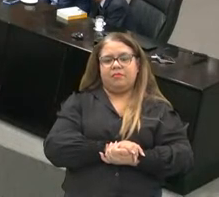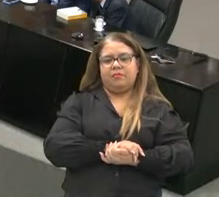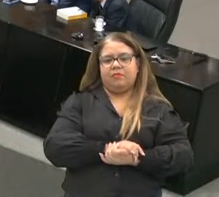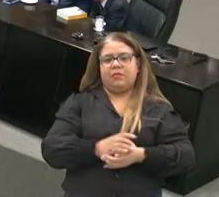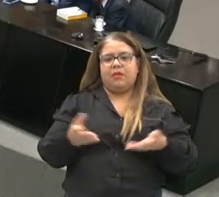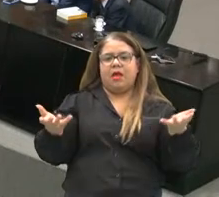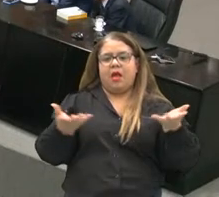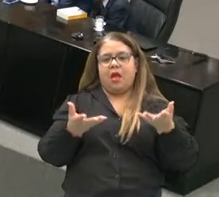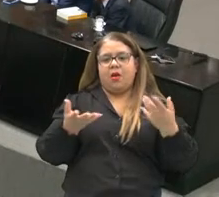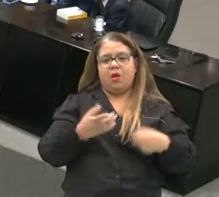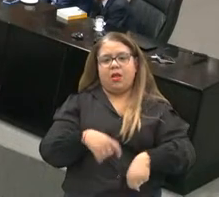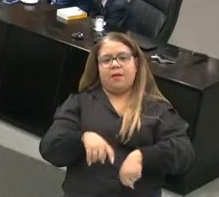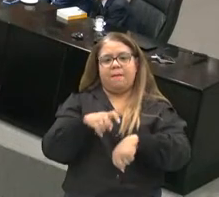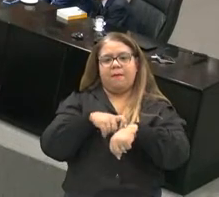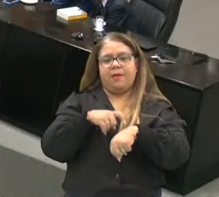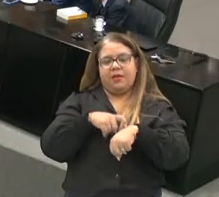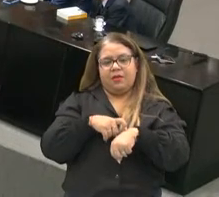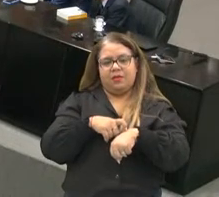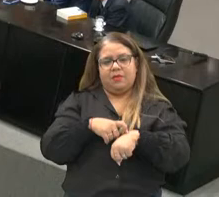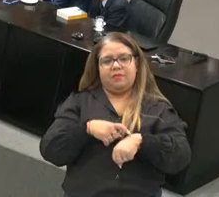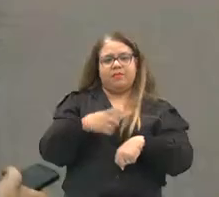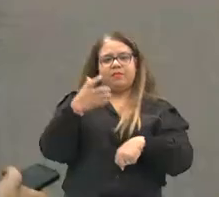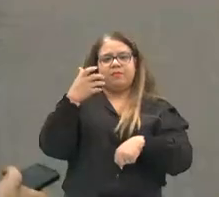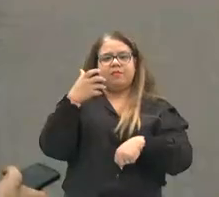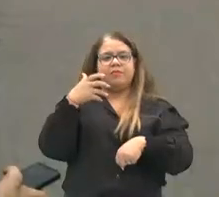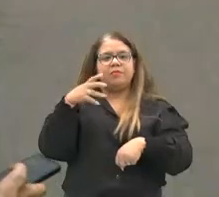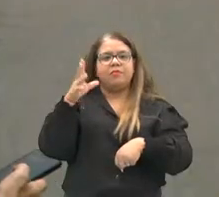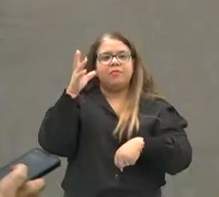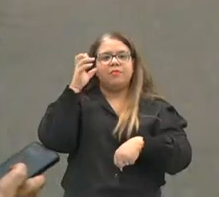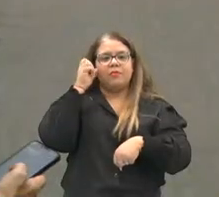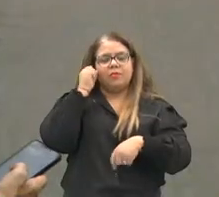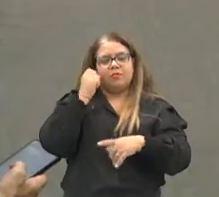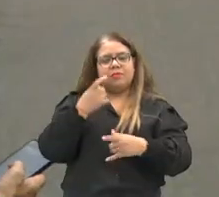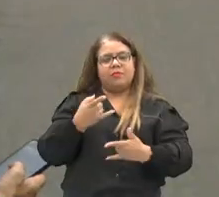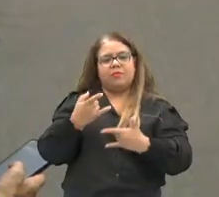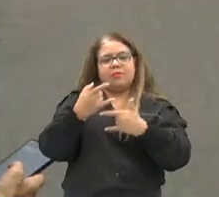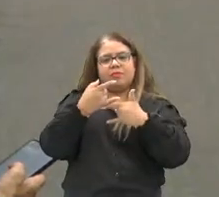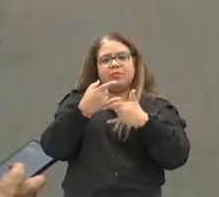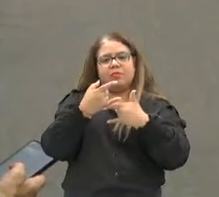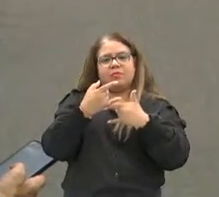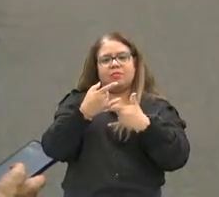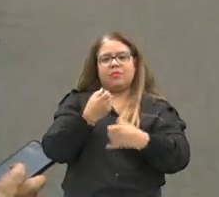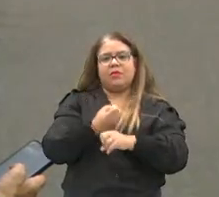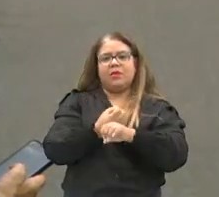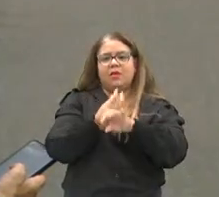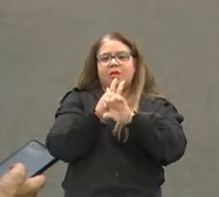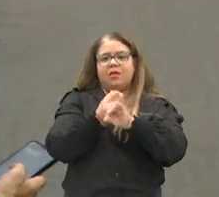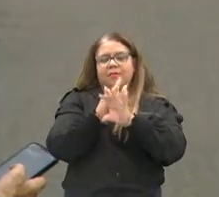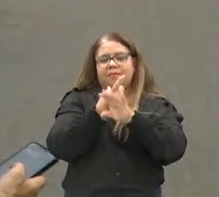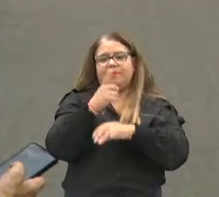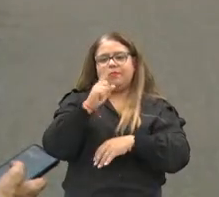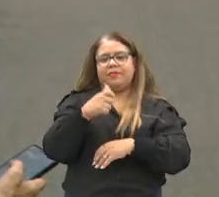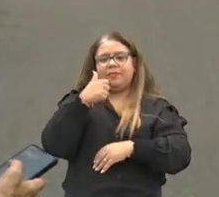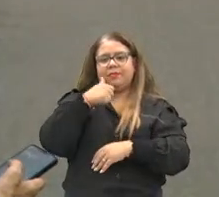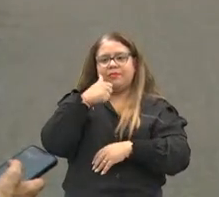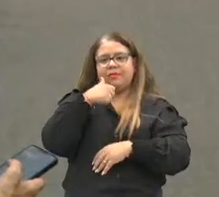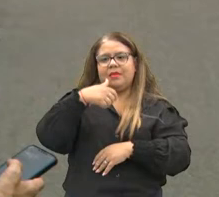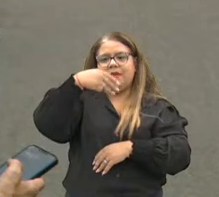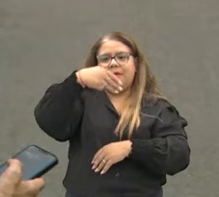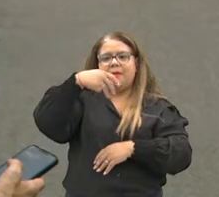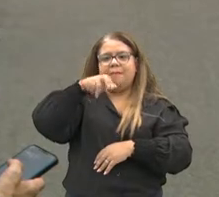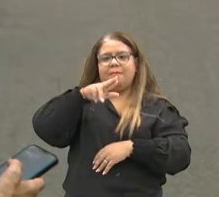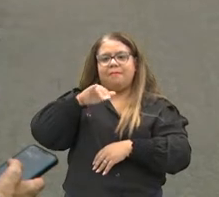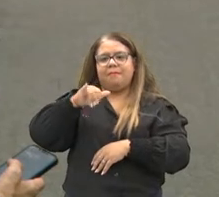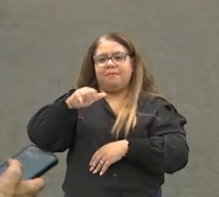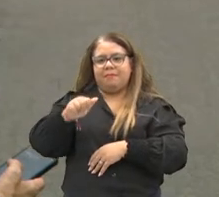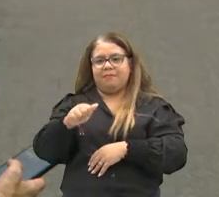Nesse momento, ouviremos virtualmente uma mensagem da senhora Maria Luísa Miller